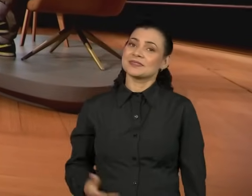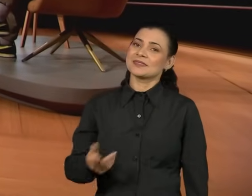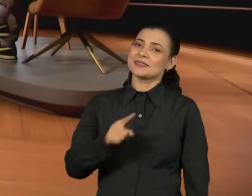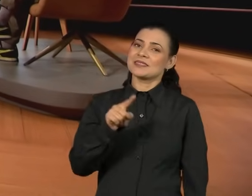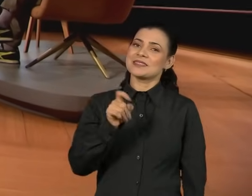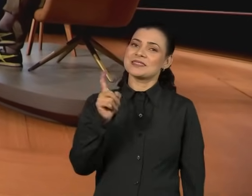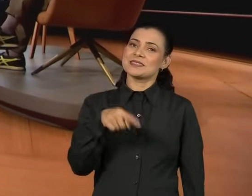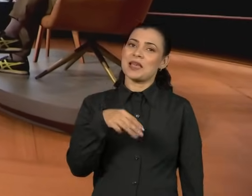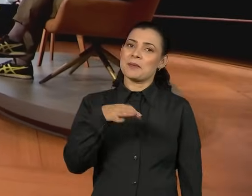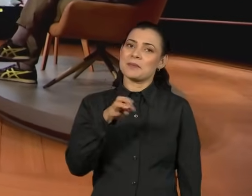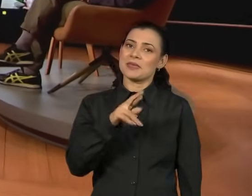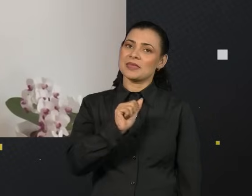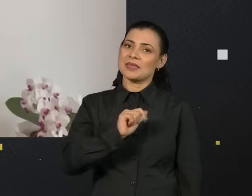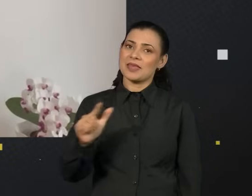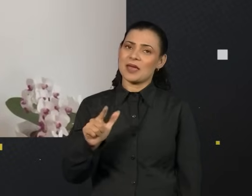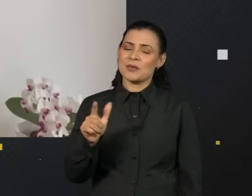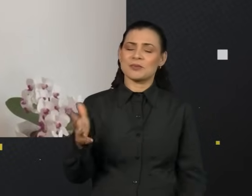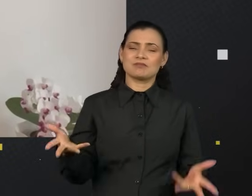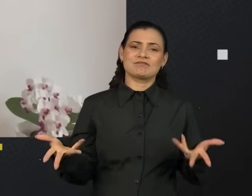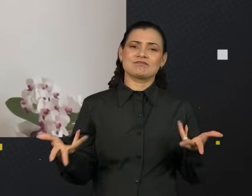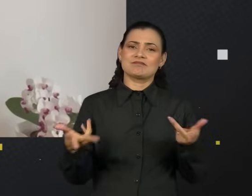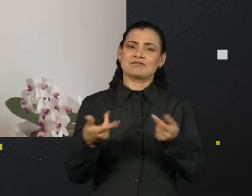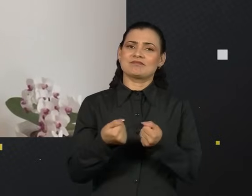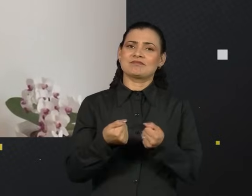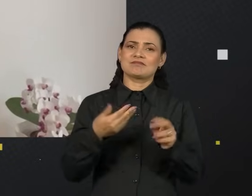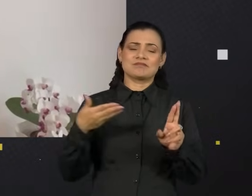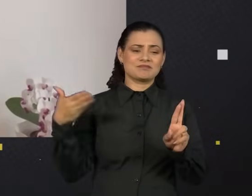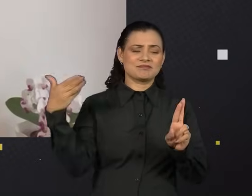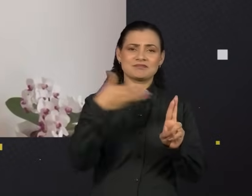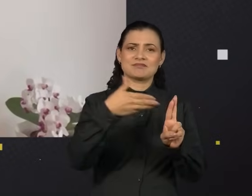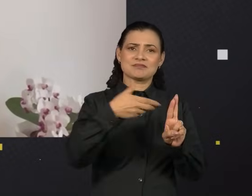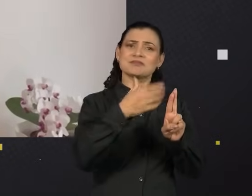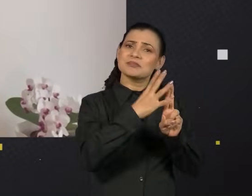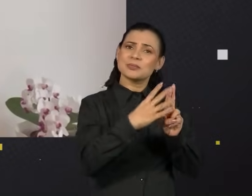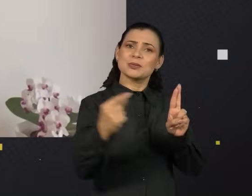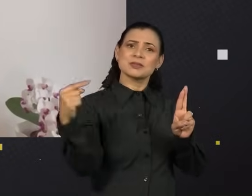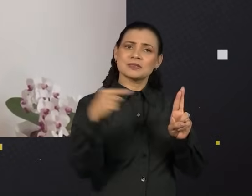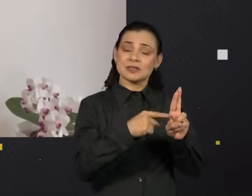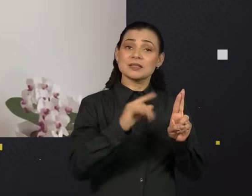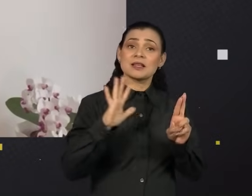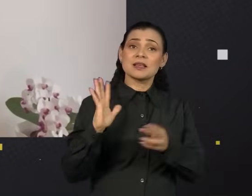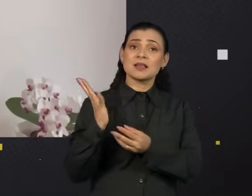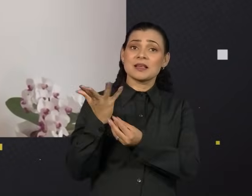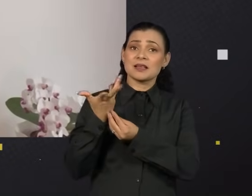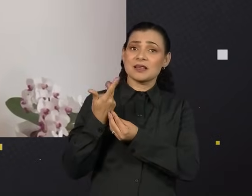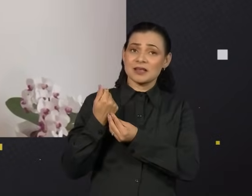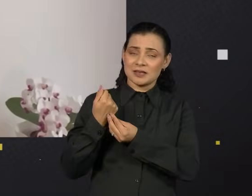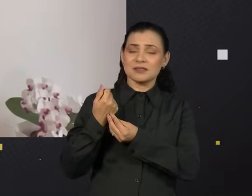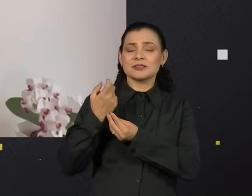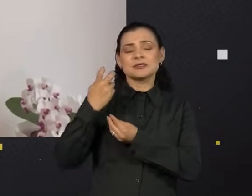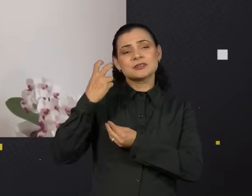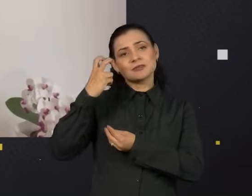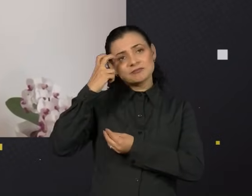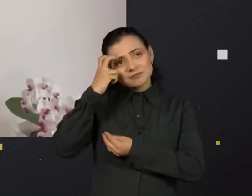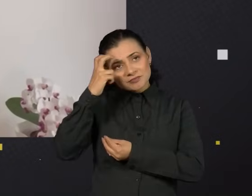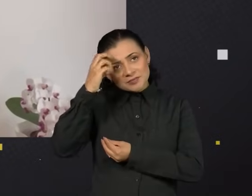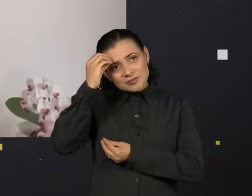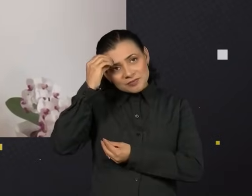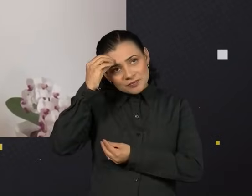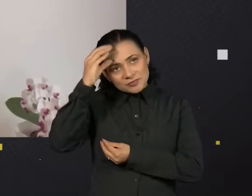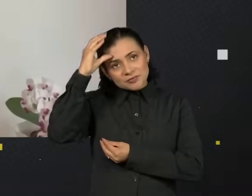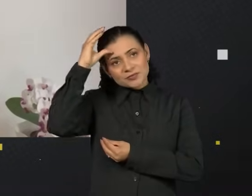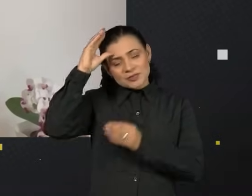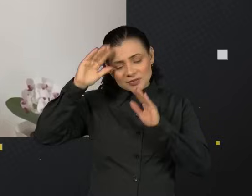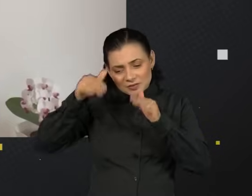Wisnik é um exemplo supremo do artista intelectual ou intelectual artista